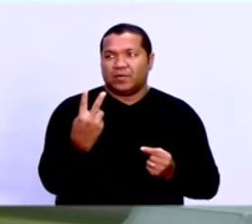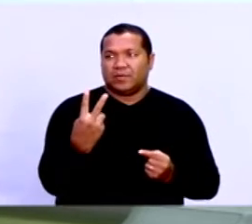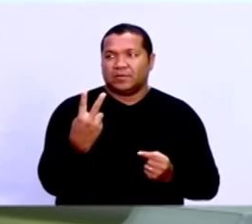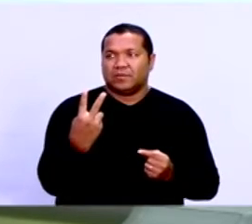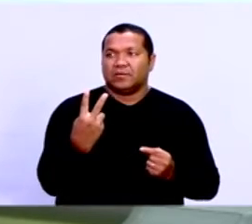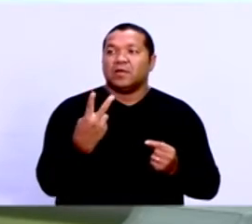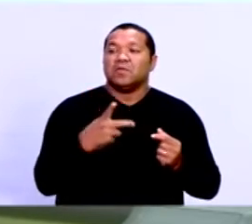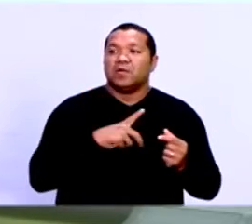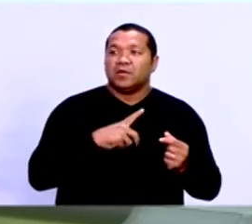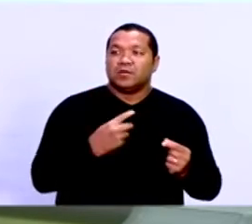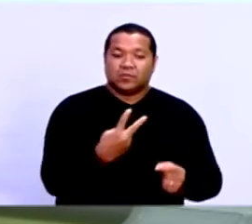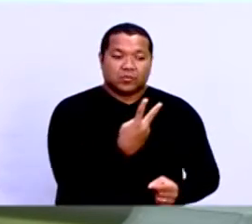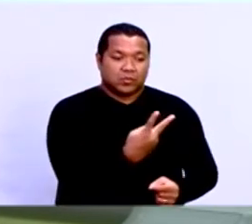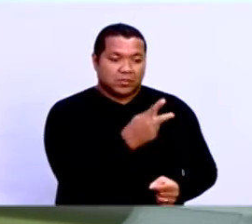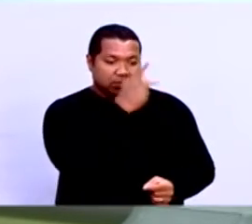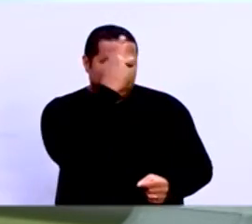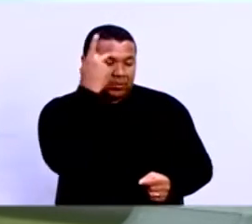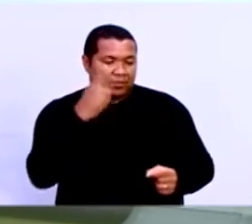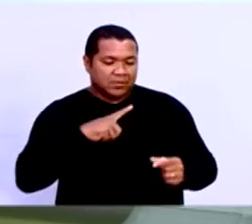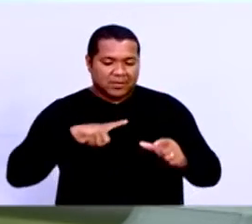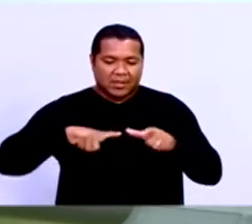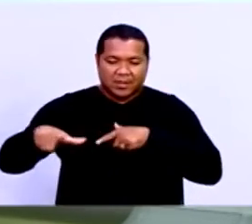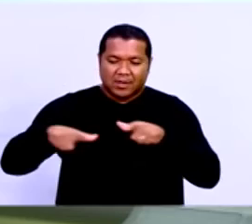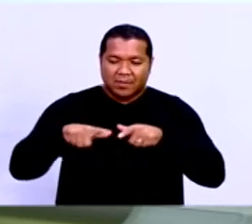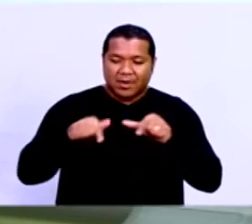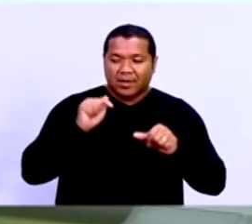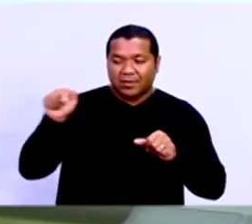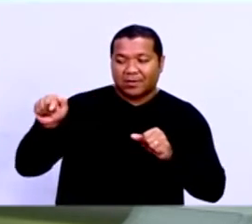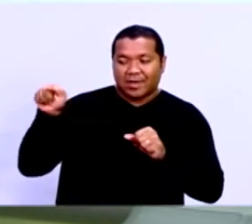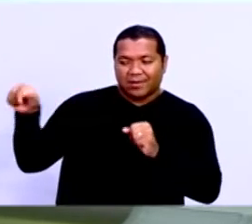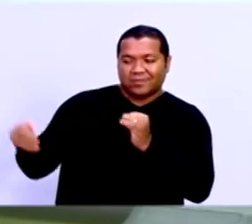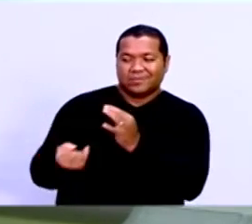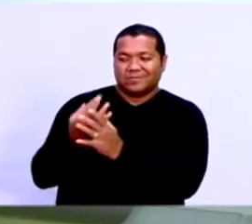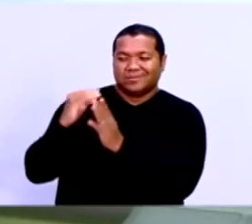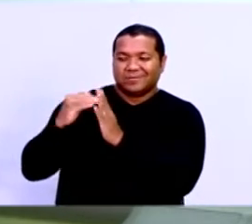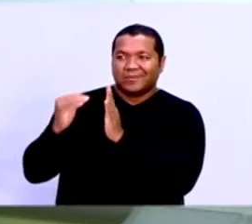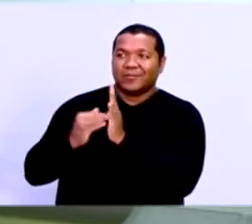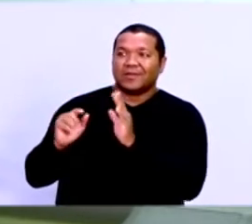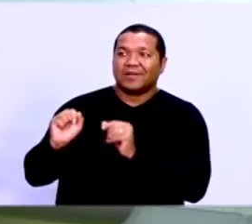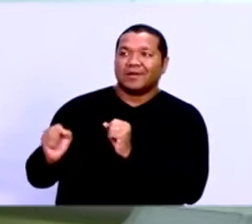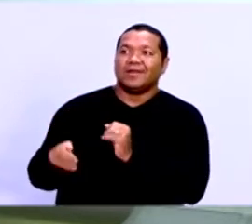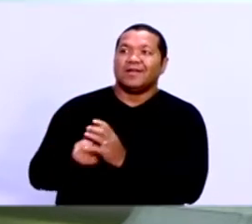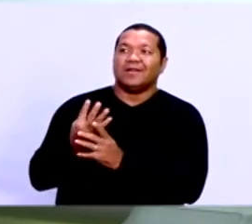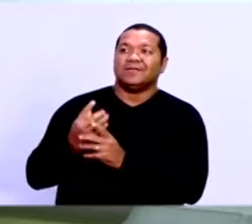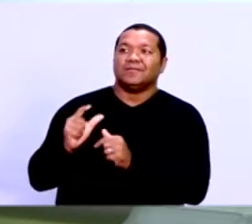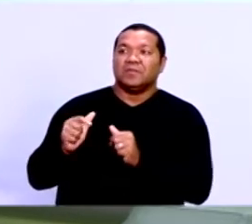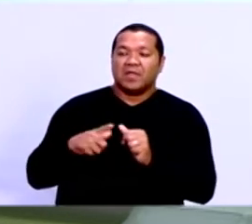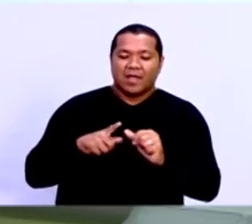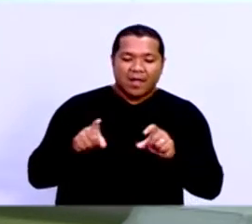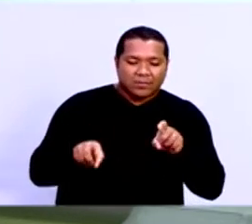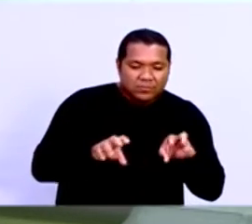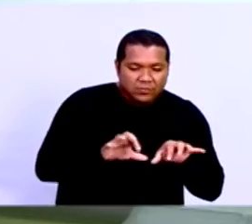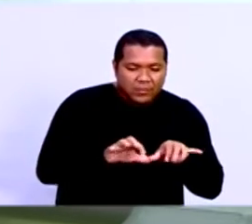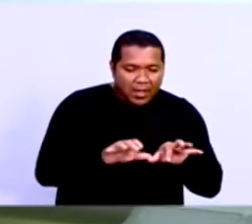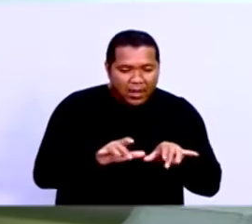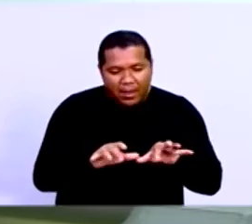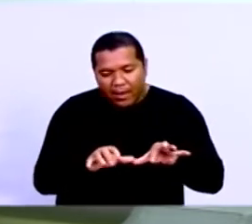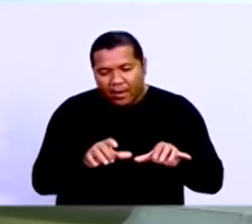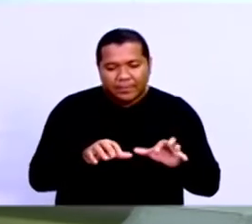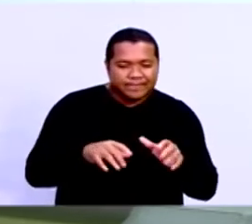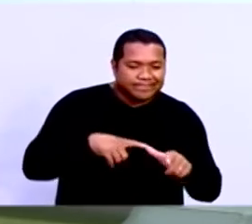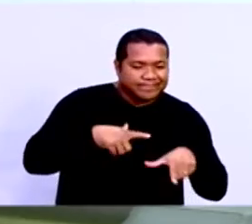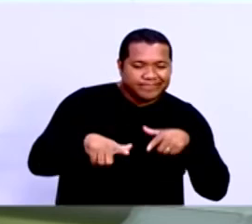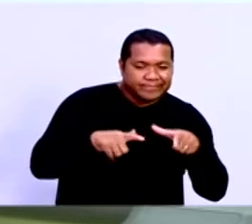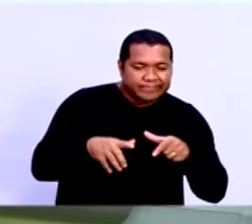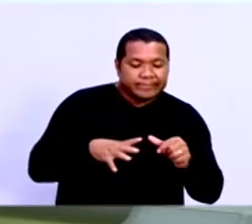vão ficar utilizando a nova versão do sistema e vão é verificar se tem erro se demorou